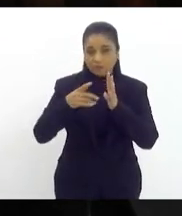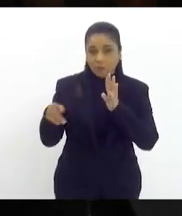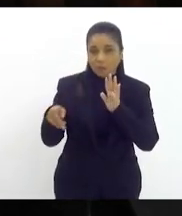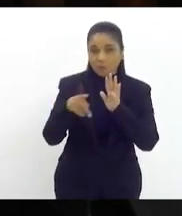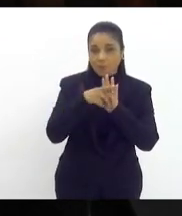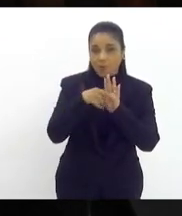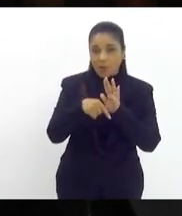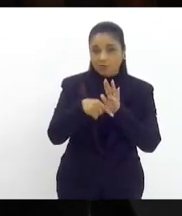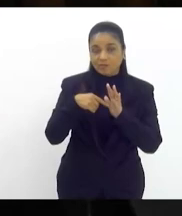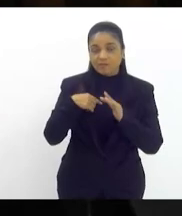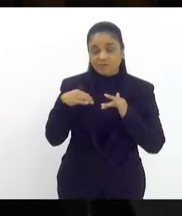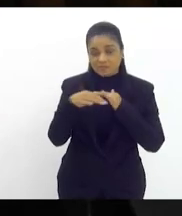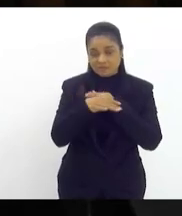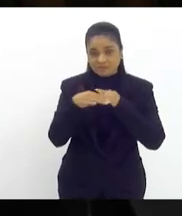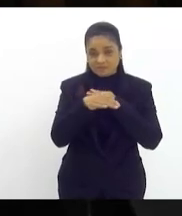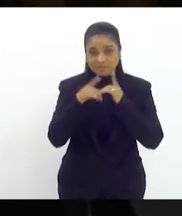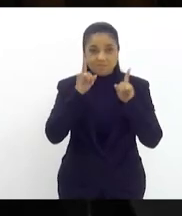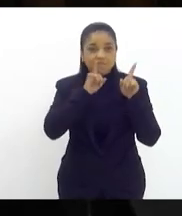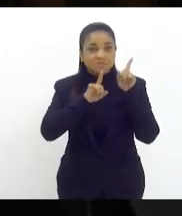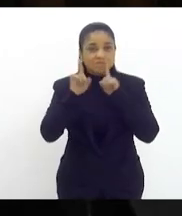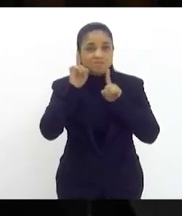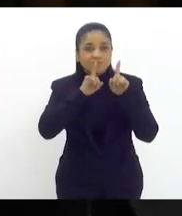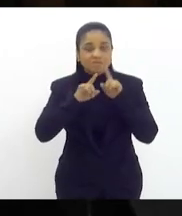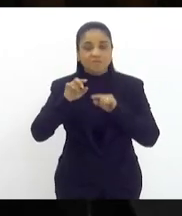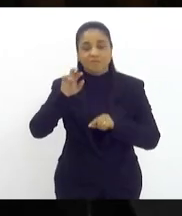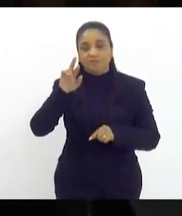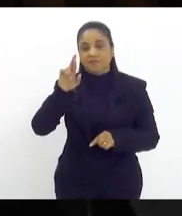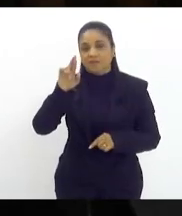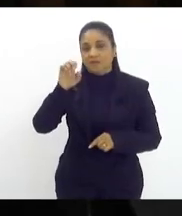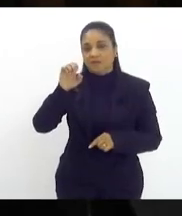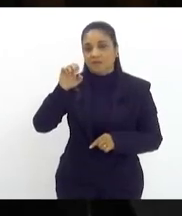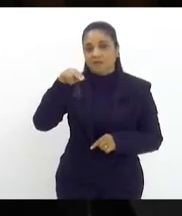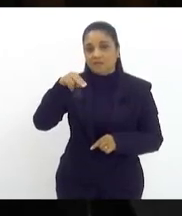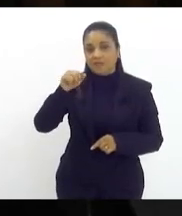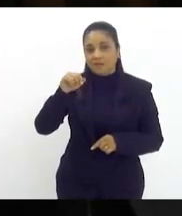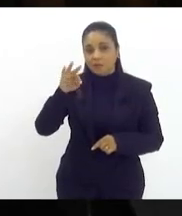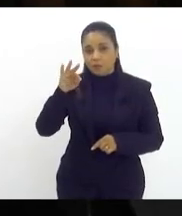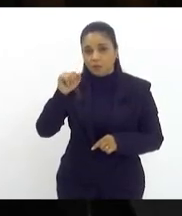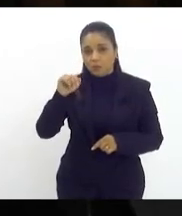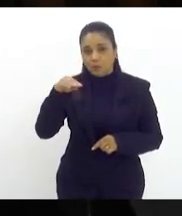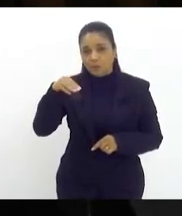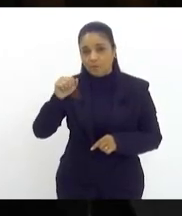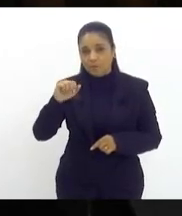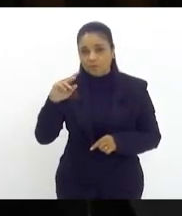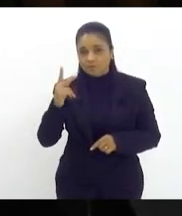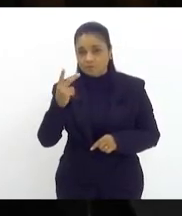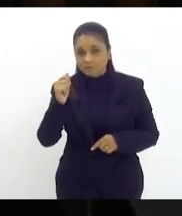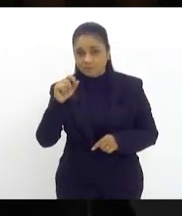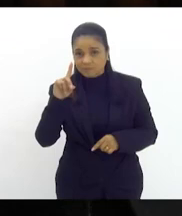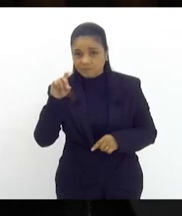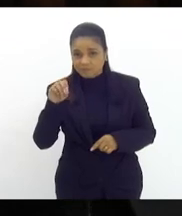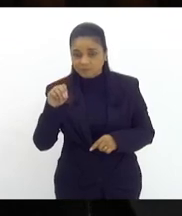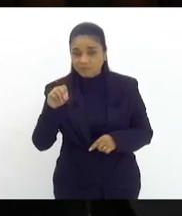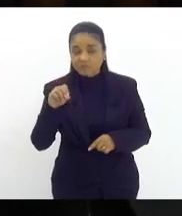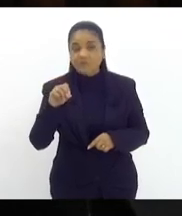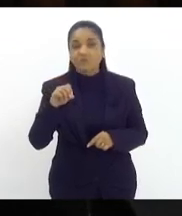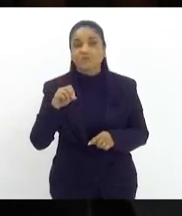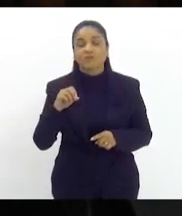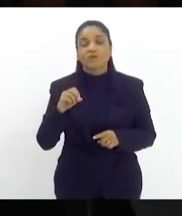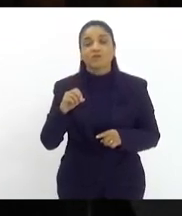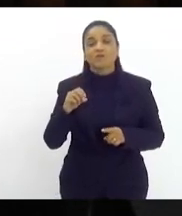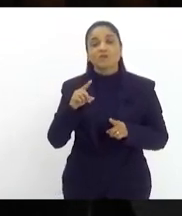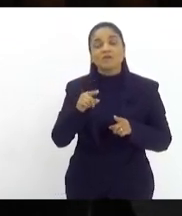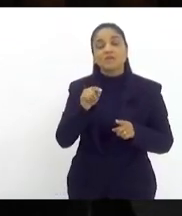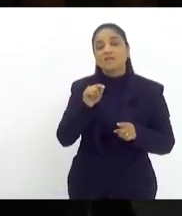da nossa cidade de Maricá o deputado Renato Machado atacou e jogou nas